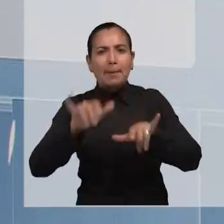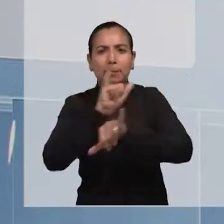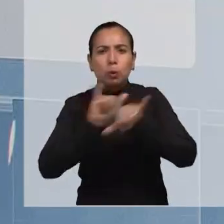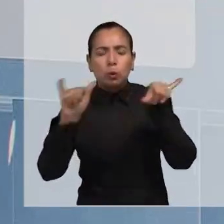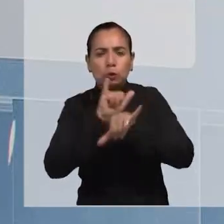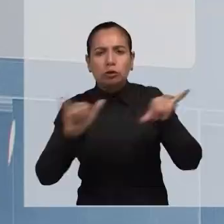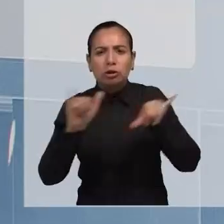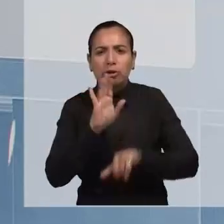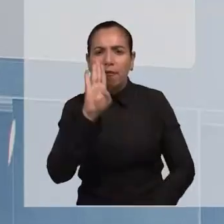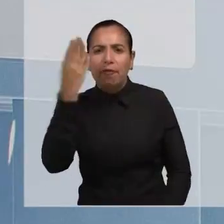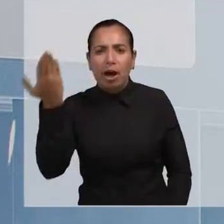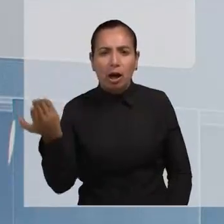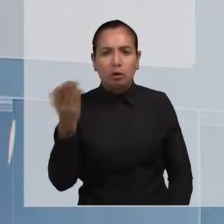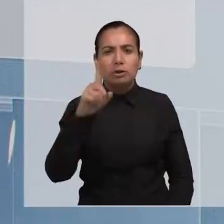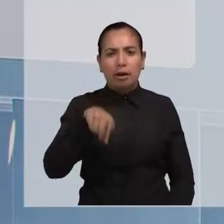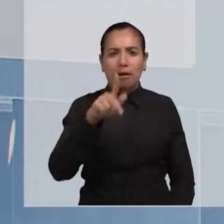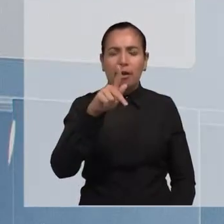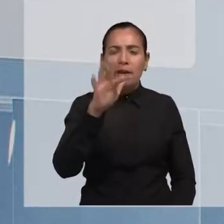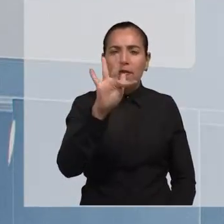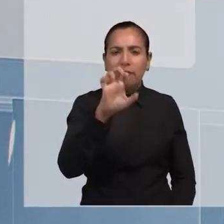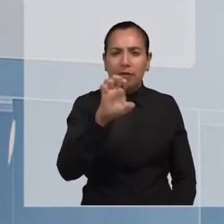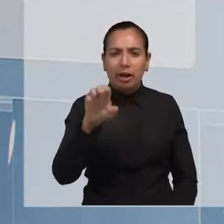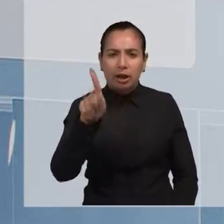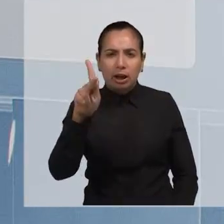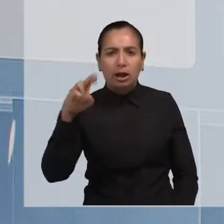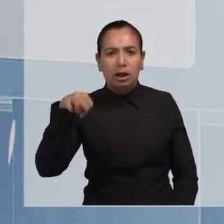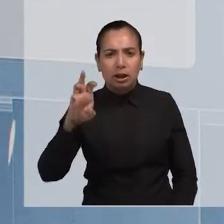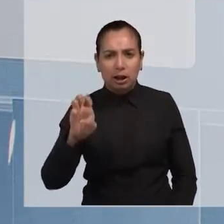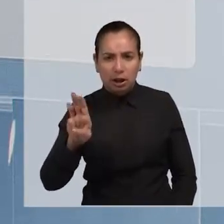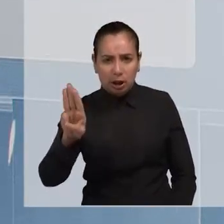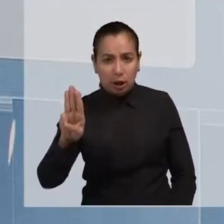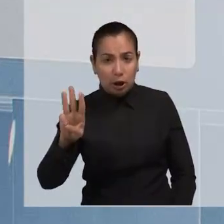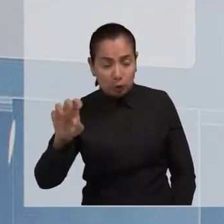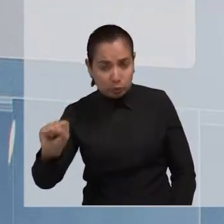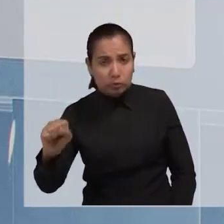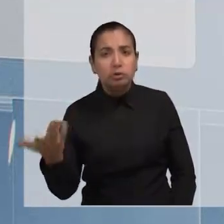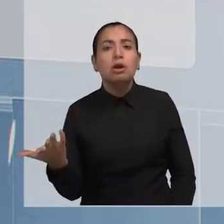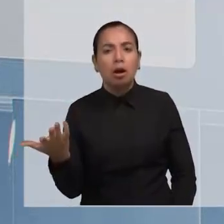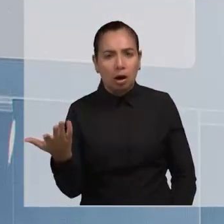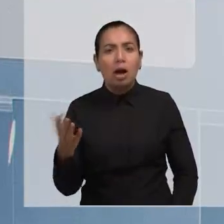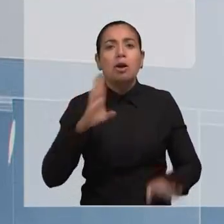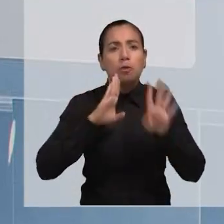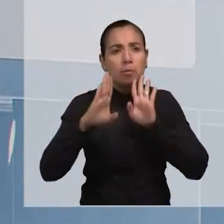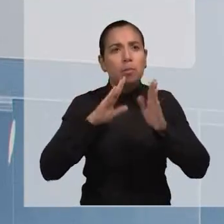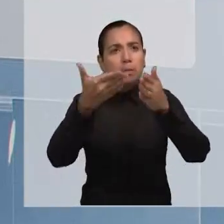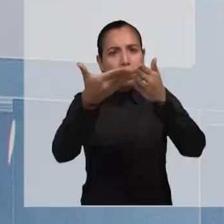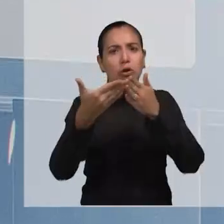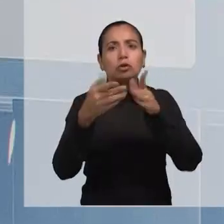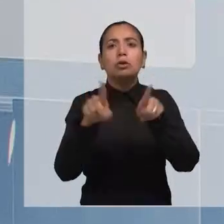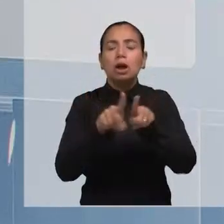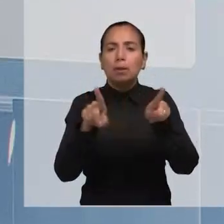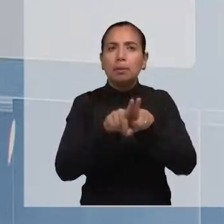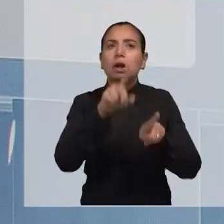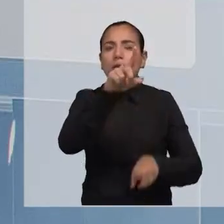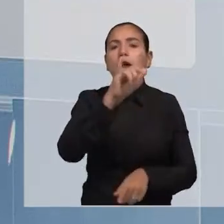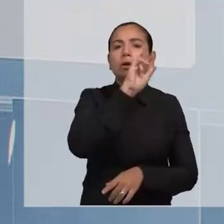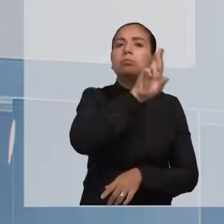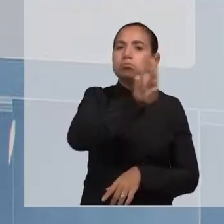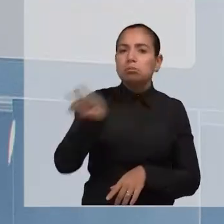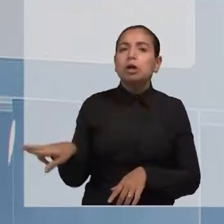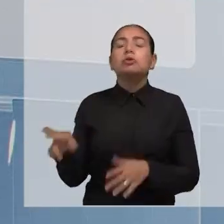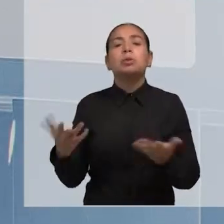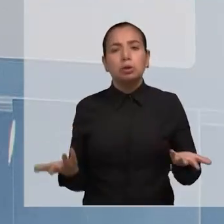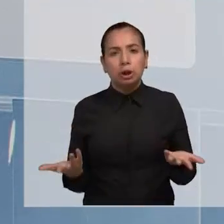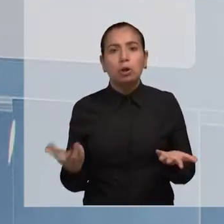que eram feitas através de Facebook, e pediu providências ao Facebook, e o Facebook devolveu a providência.